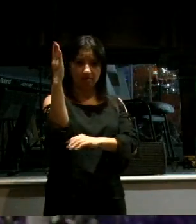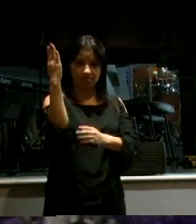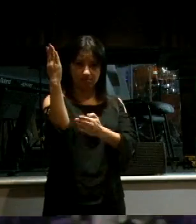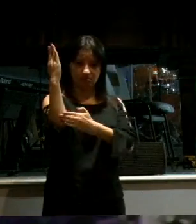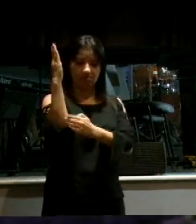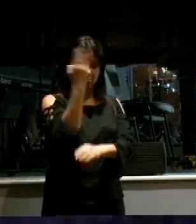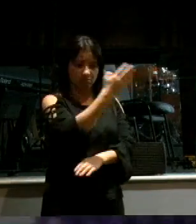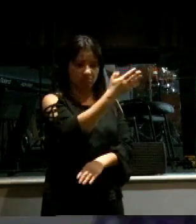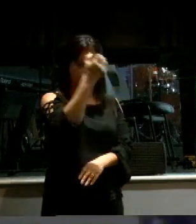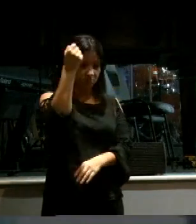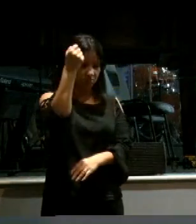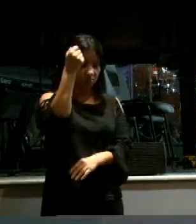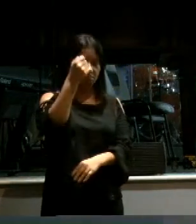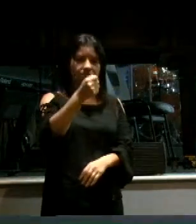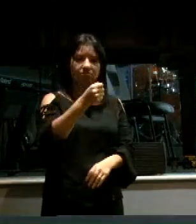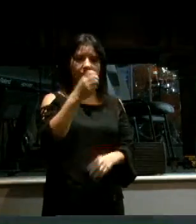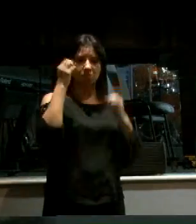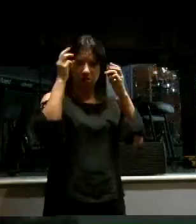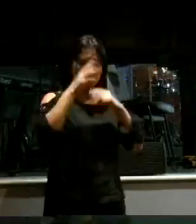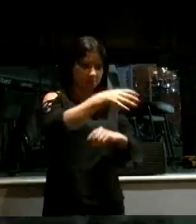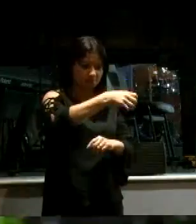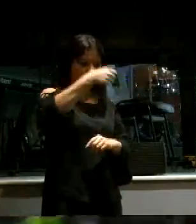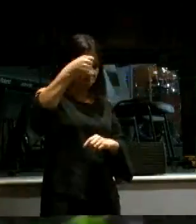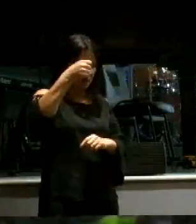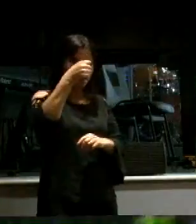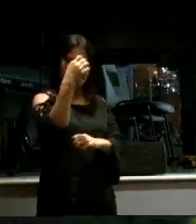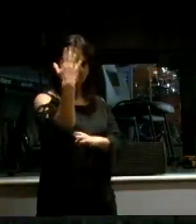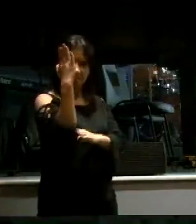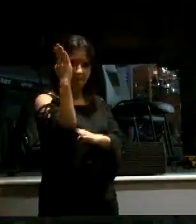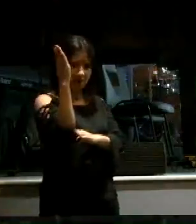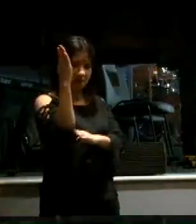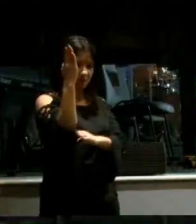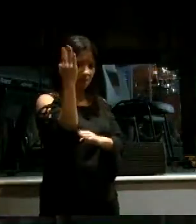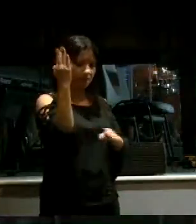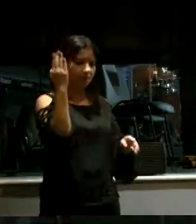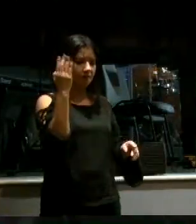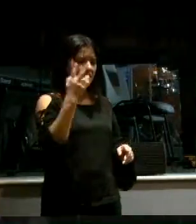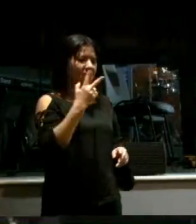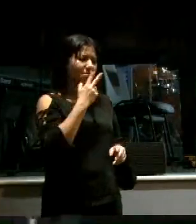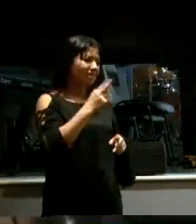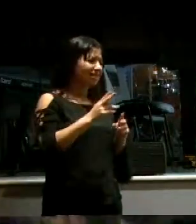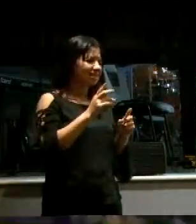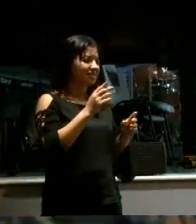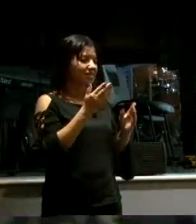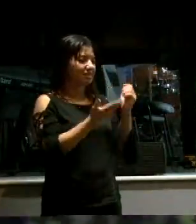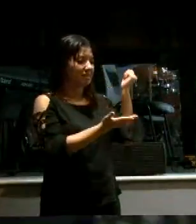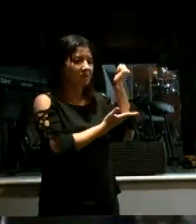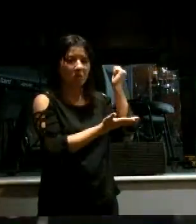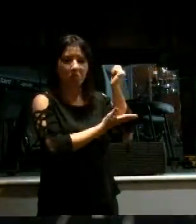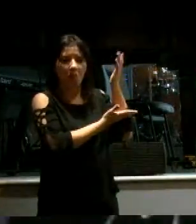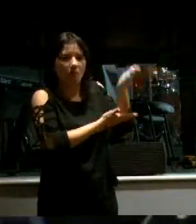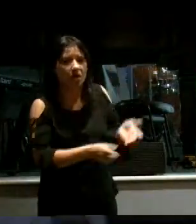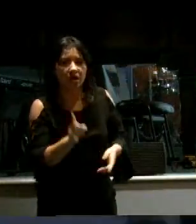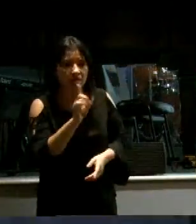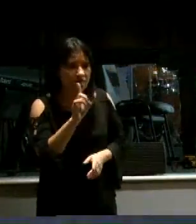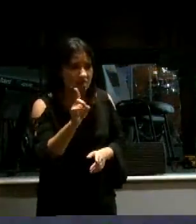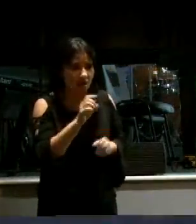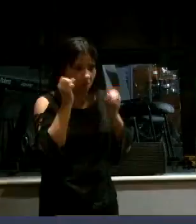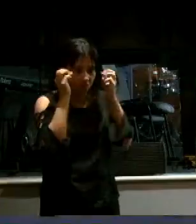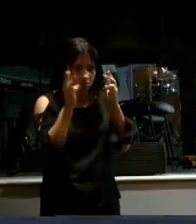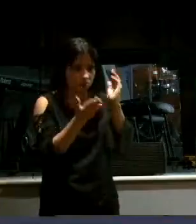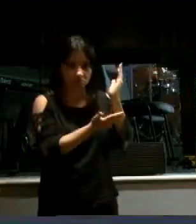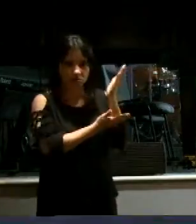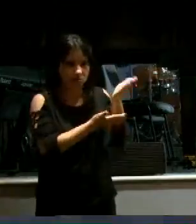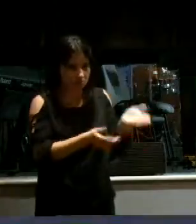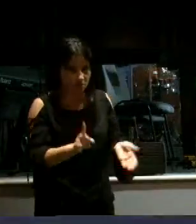Moisés pegar, e eu creio que era um tronco de madeira mesmo, porque a gente não vê Moisés cortando, devia estar lá.